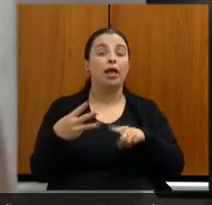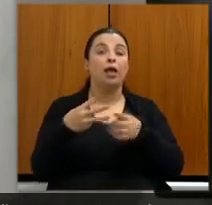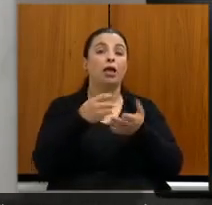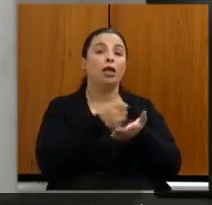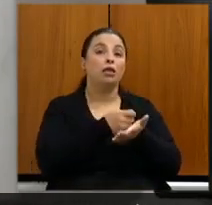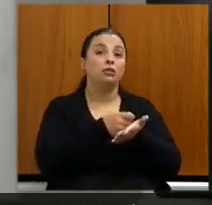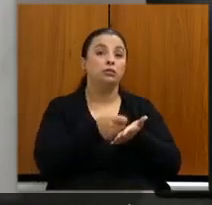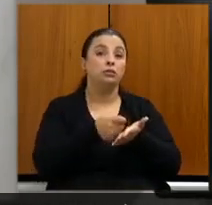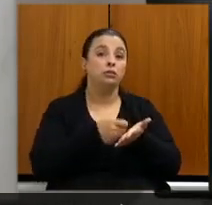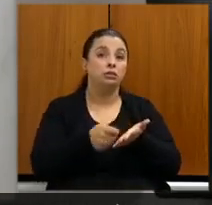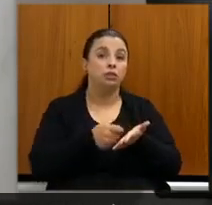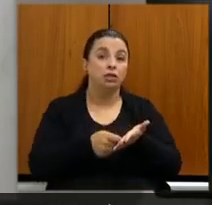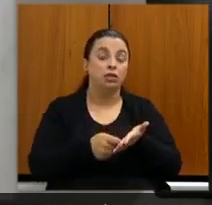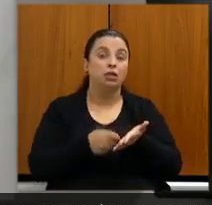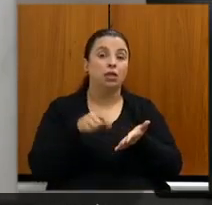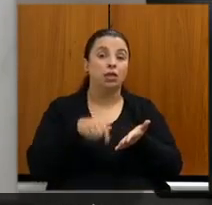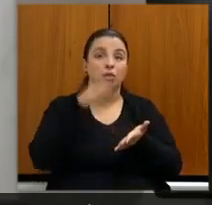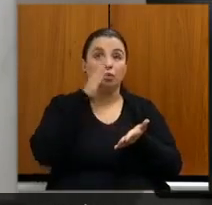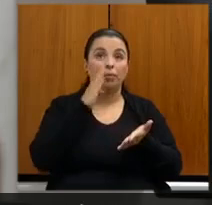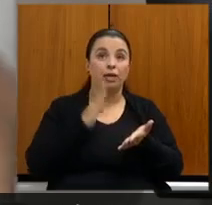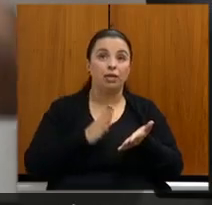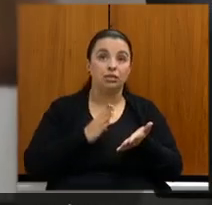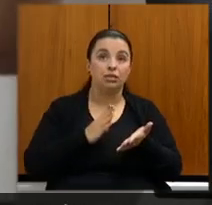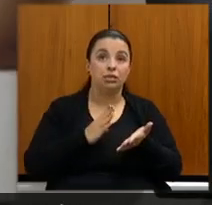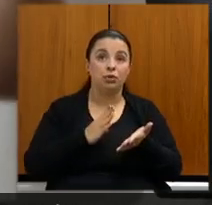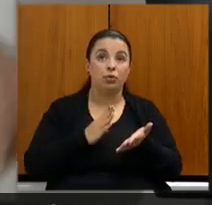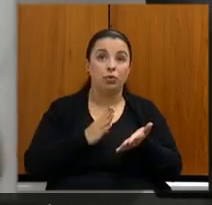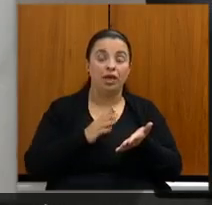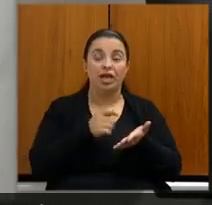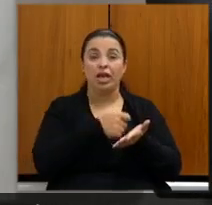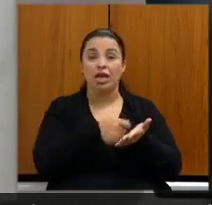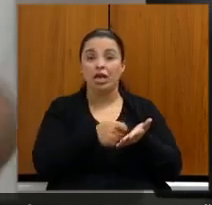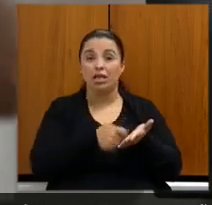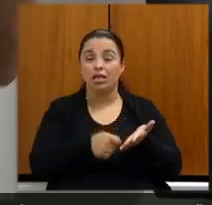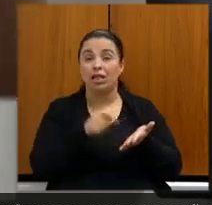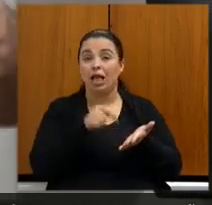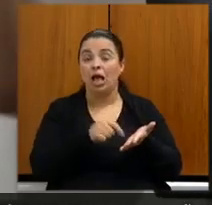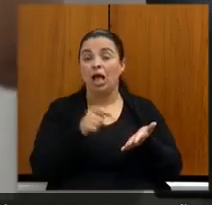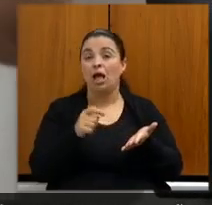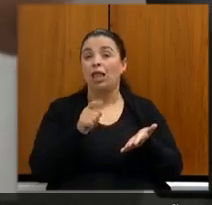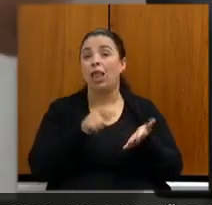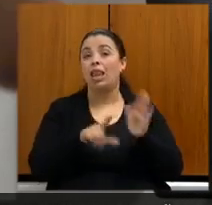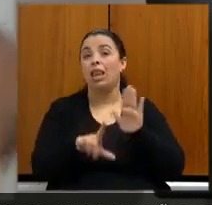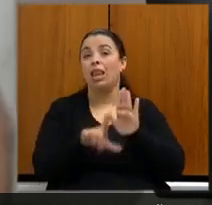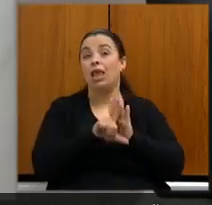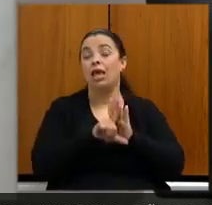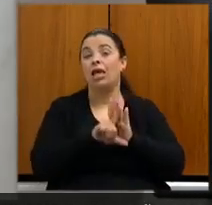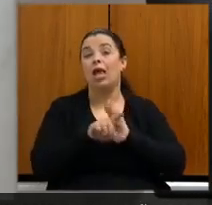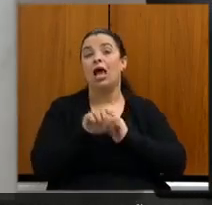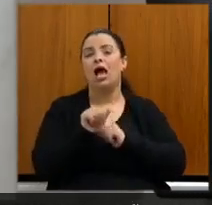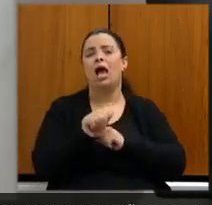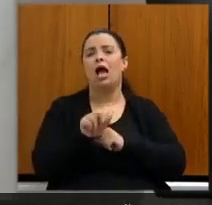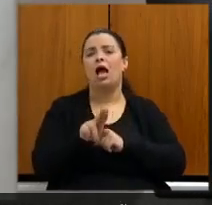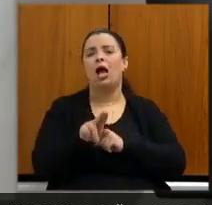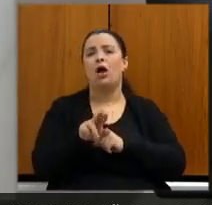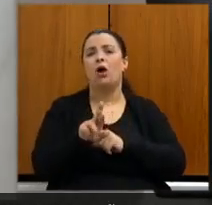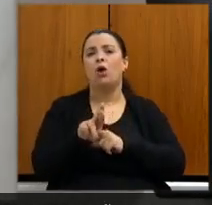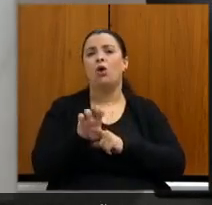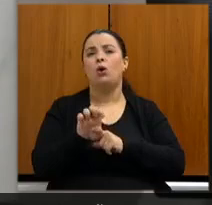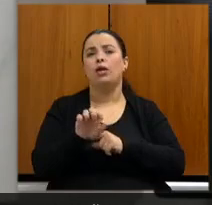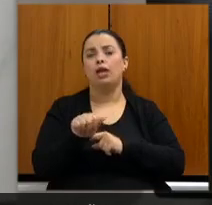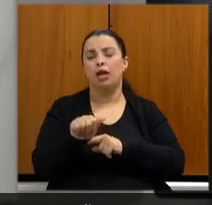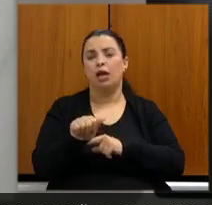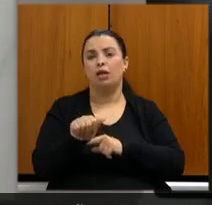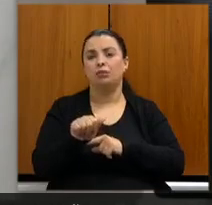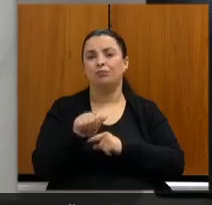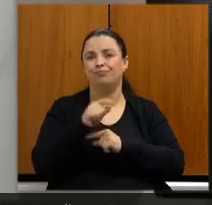assinada né a tal da mentirosa Lei Áurea aboliu abolindo formalmente a escravidão no